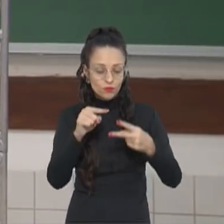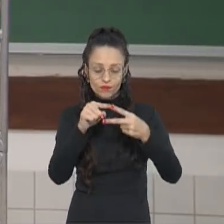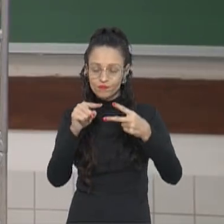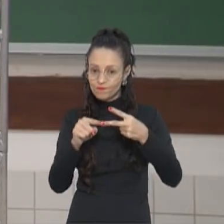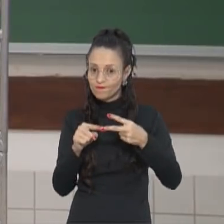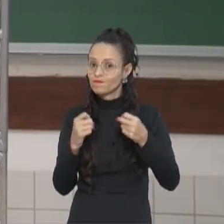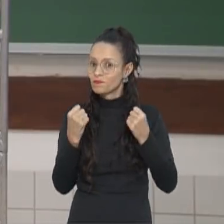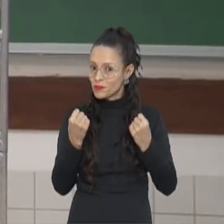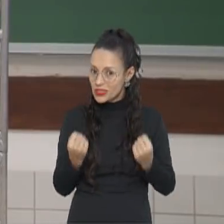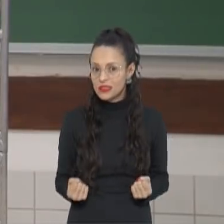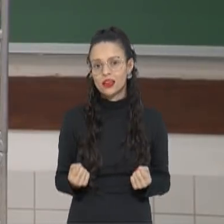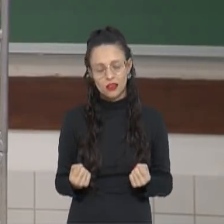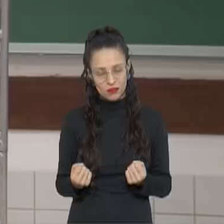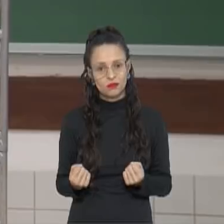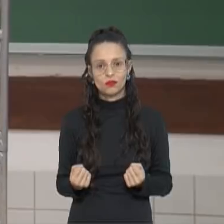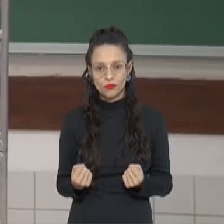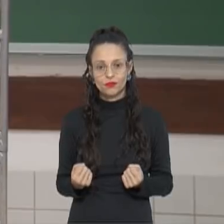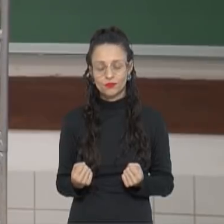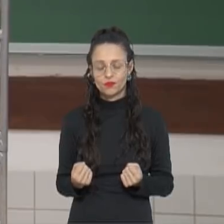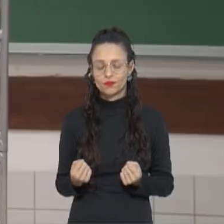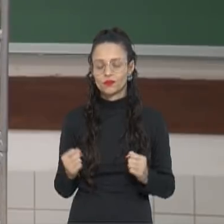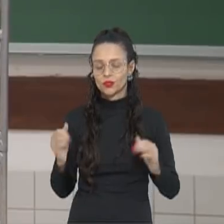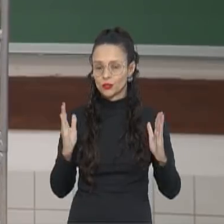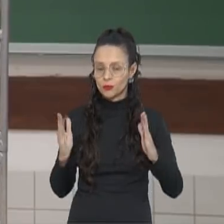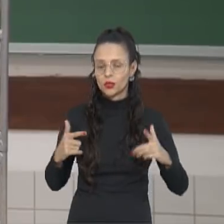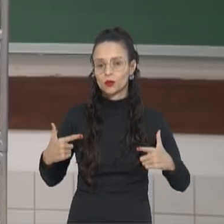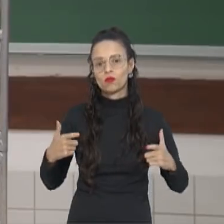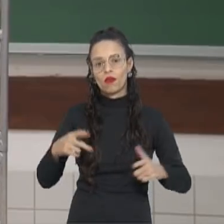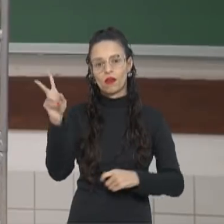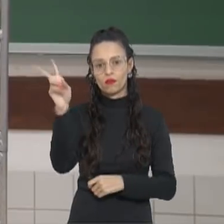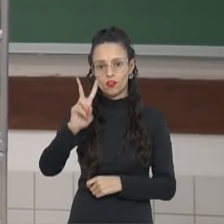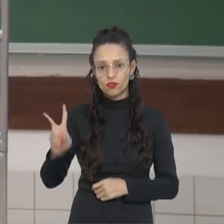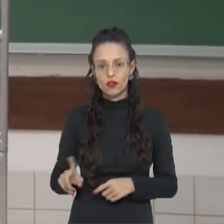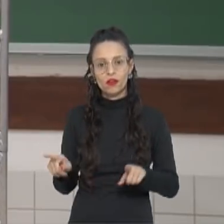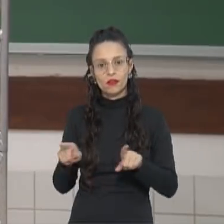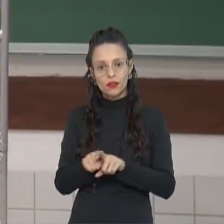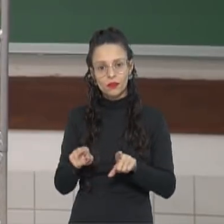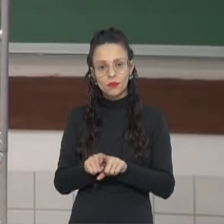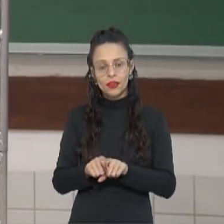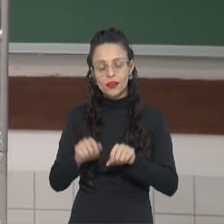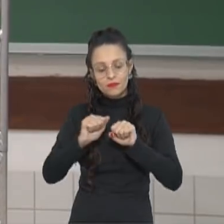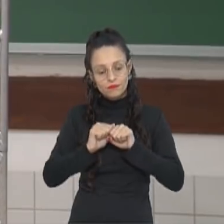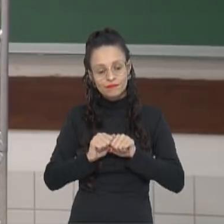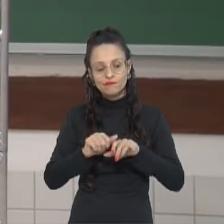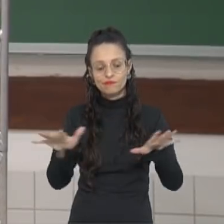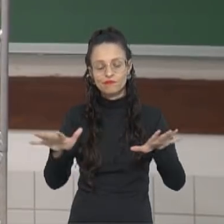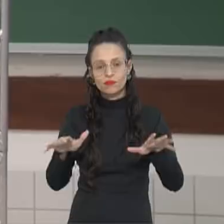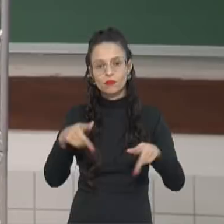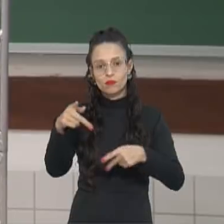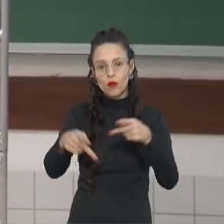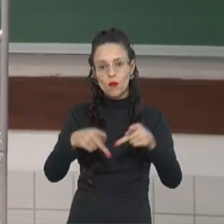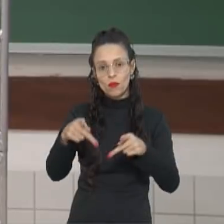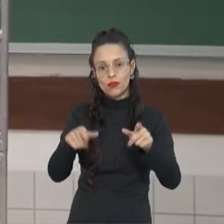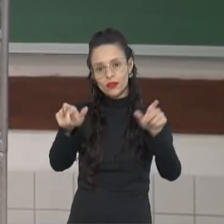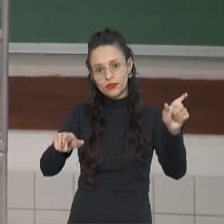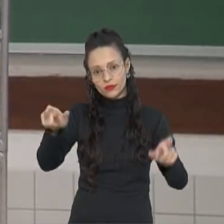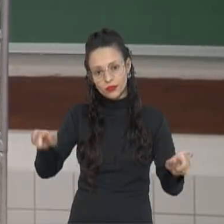muito pesadas usadas na Guerra do Vietnã e a maioria delas atingiu a população